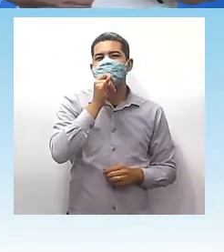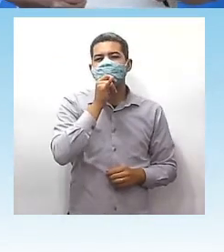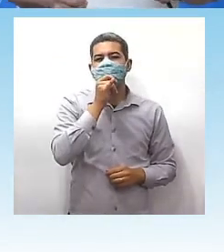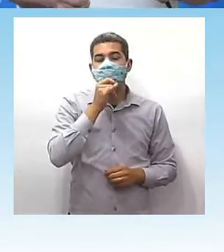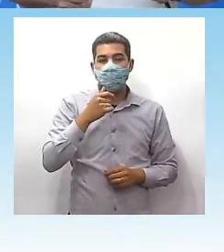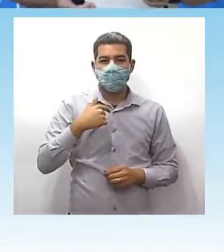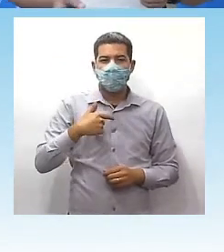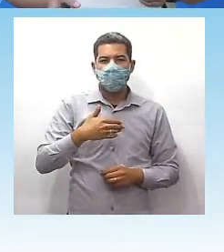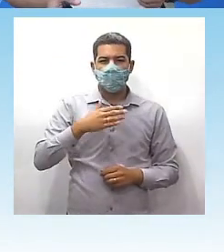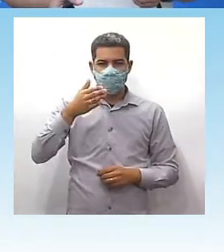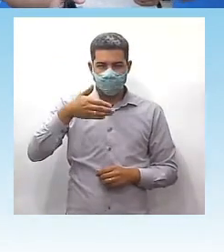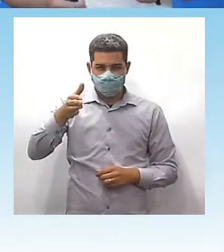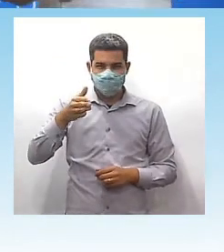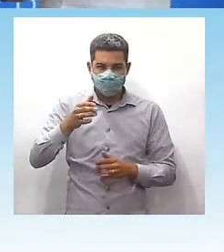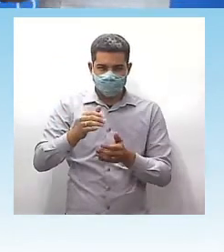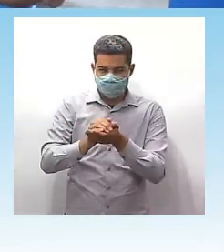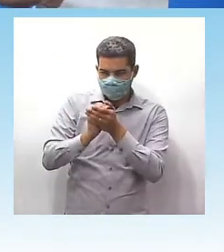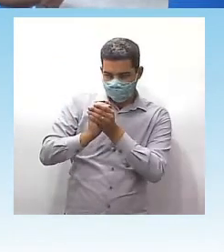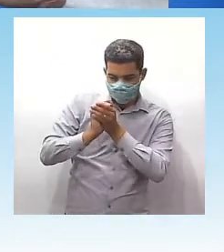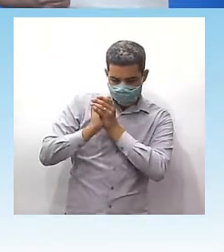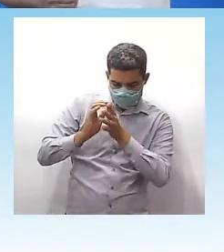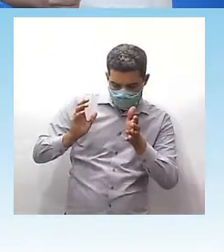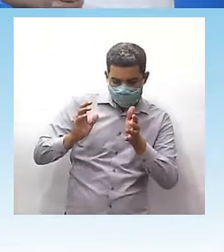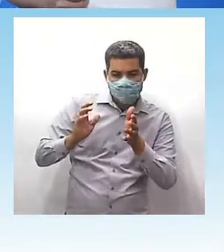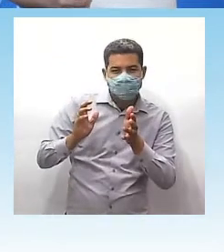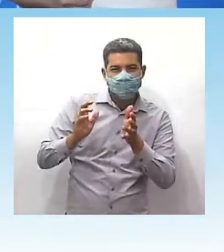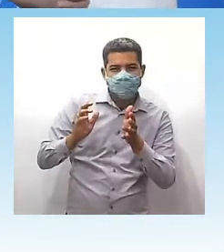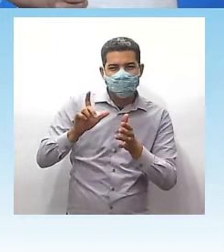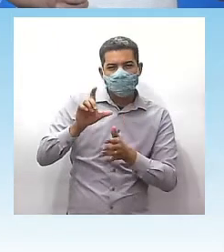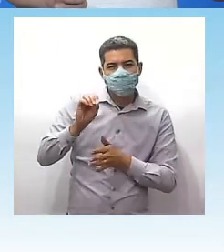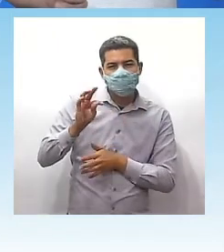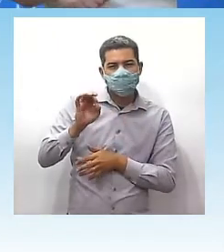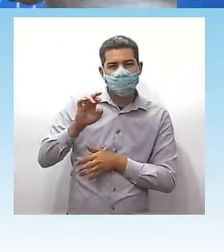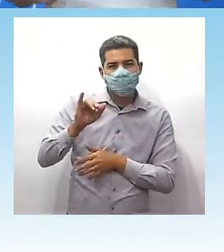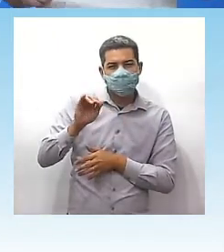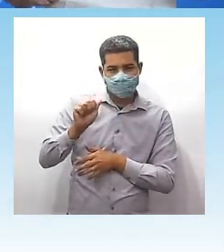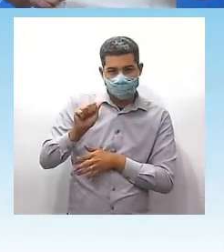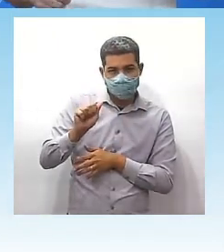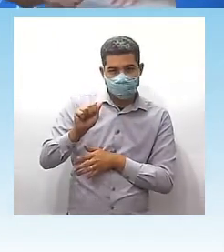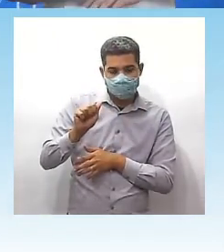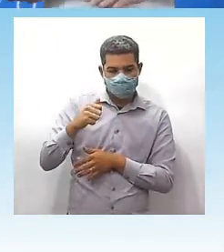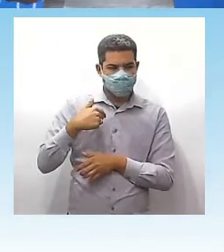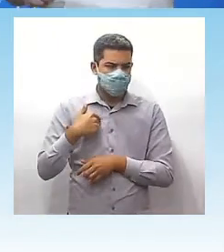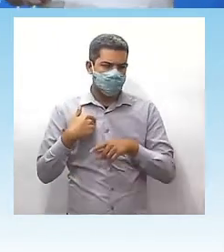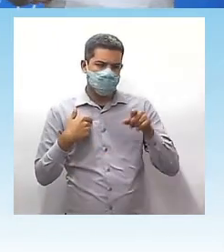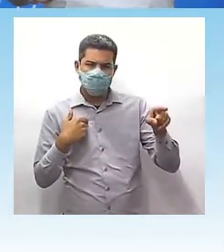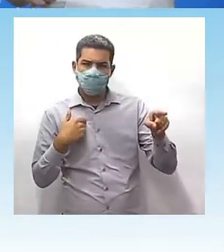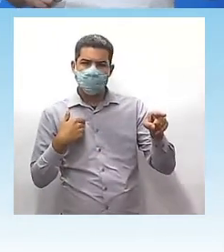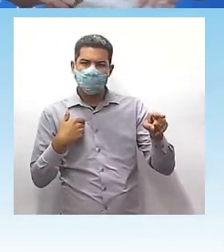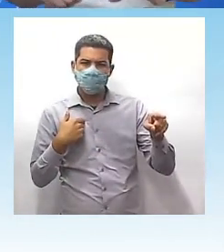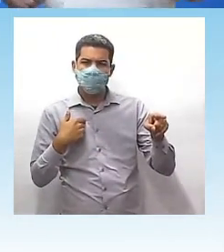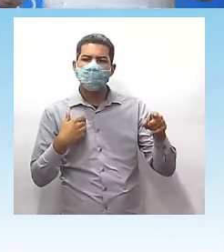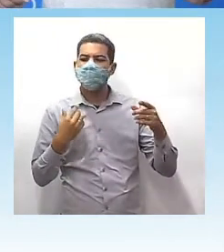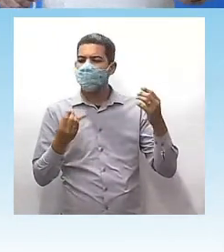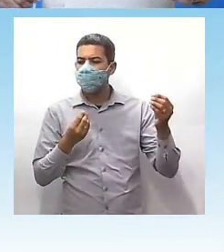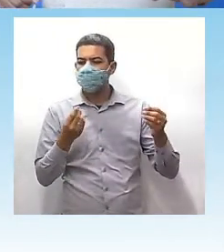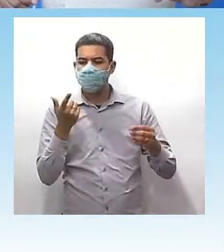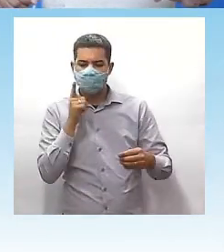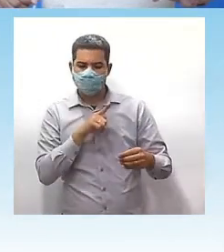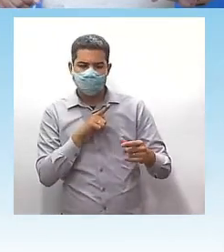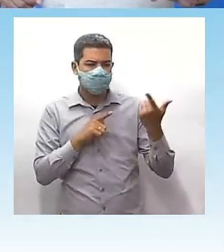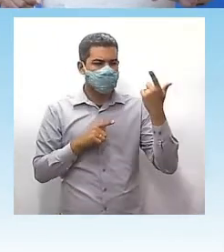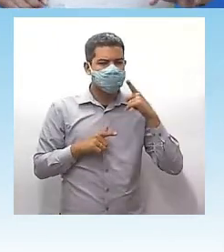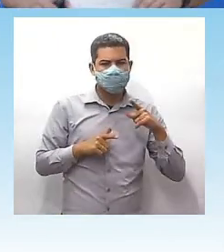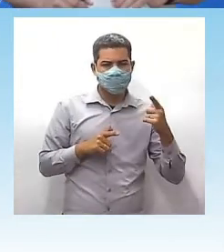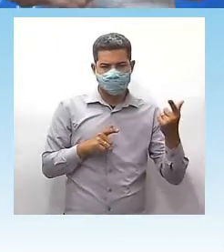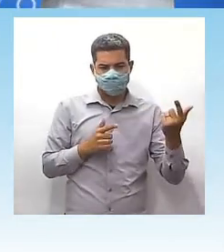na loteria, a minha chance com outra pessoa que jogou são iguais. As chances são as mesmas. Cada um jogou seus